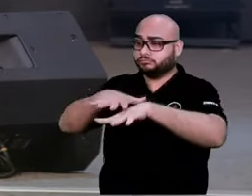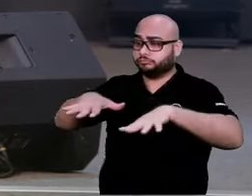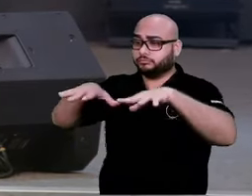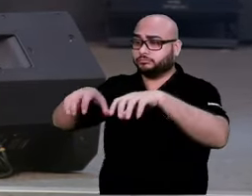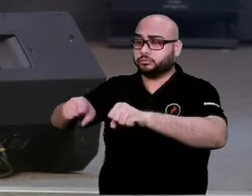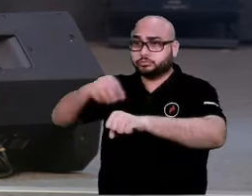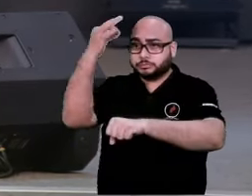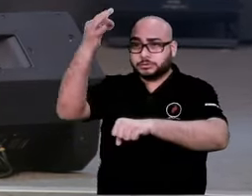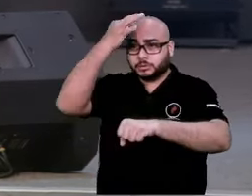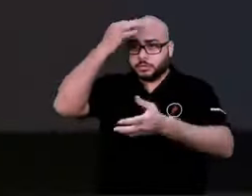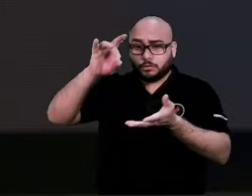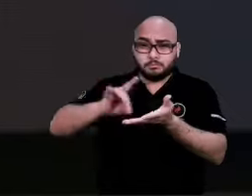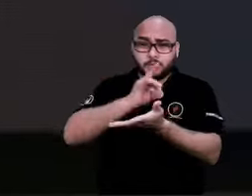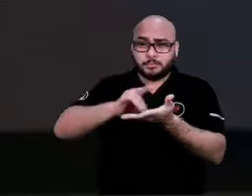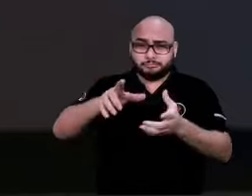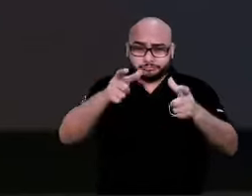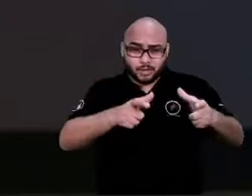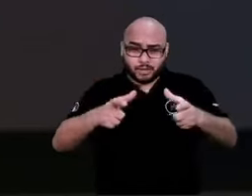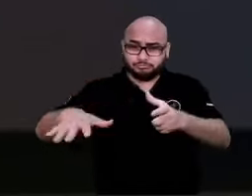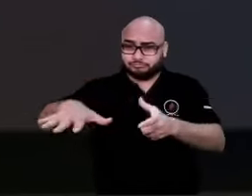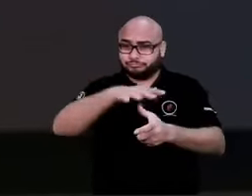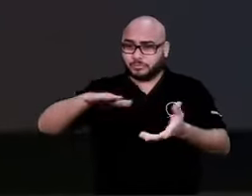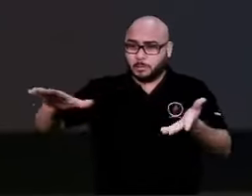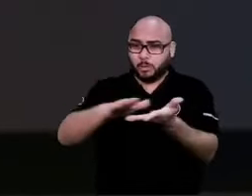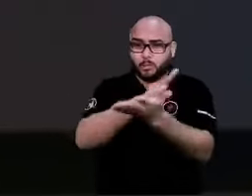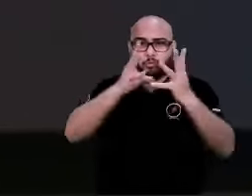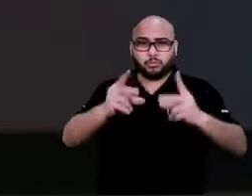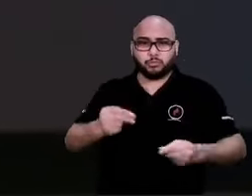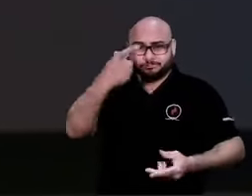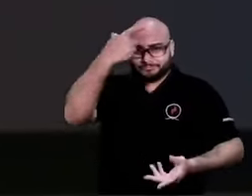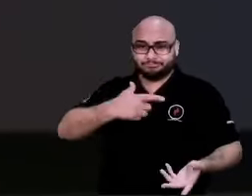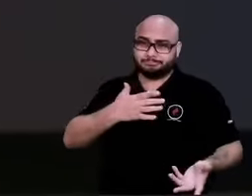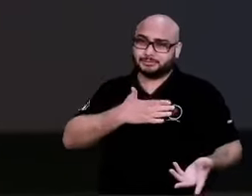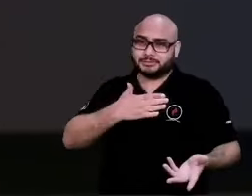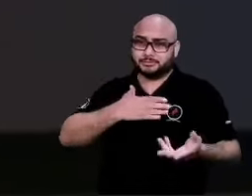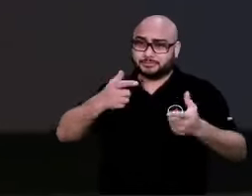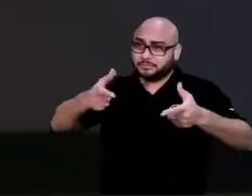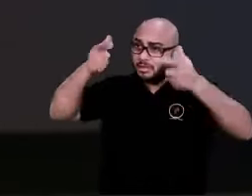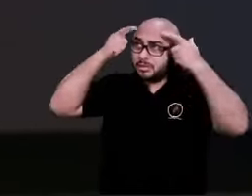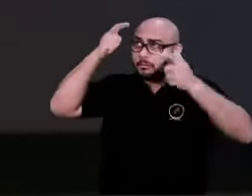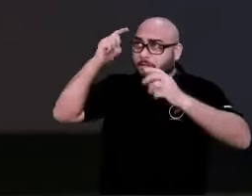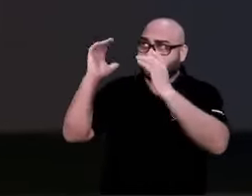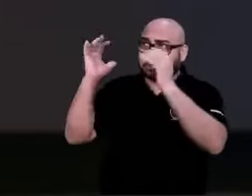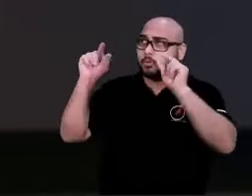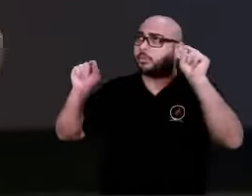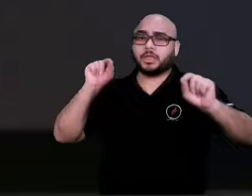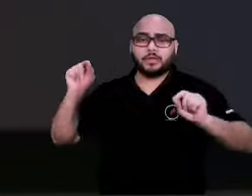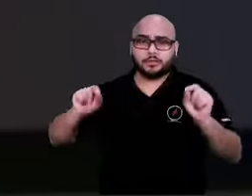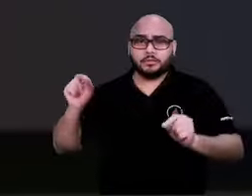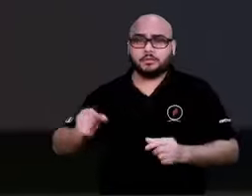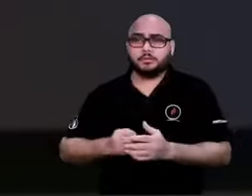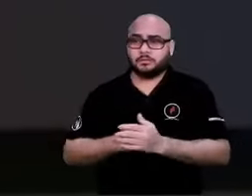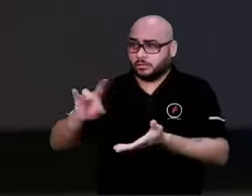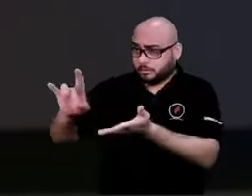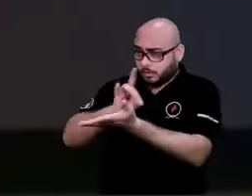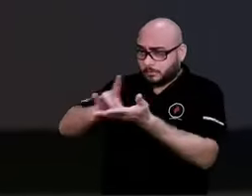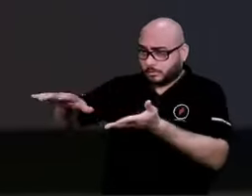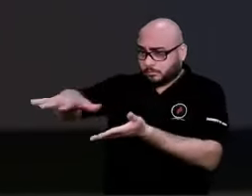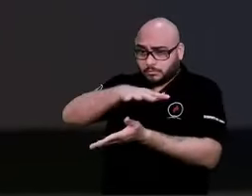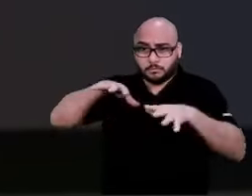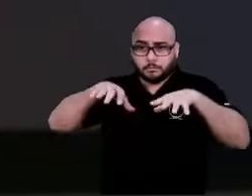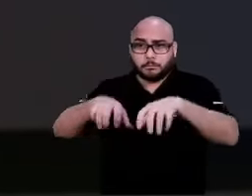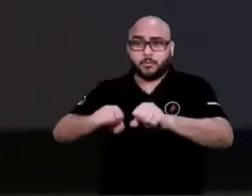posses, tomou as coisas que eu investi tempo a querendo destruir a minha família. Mas tem um